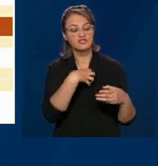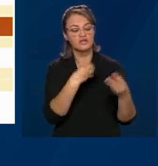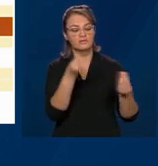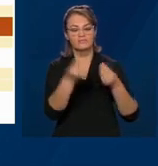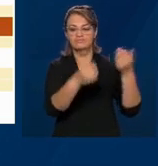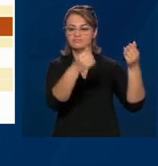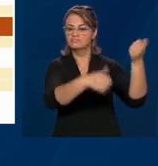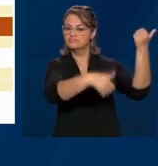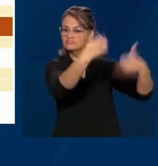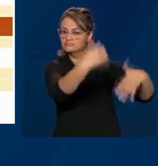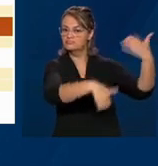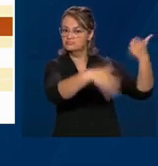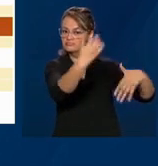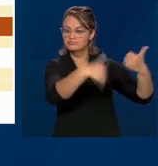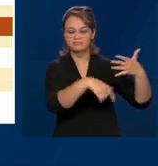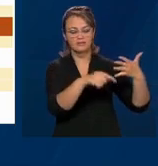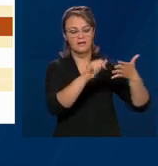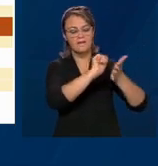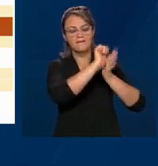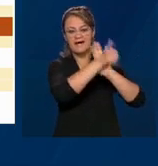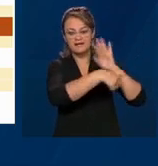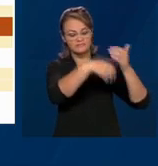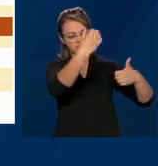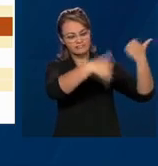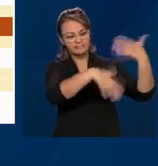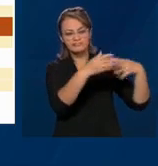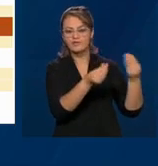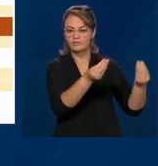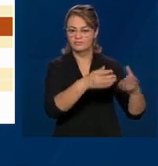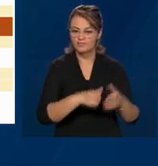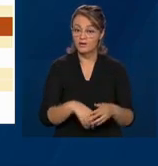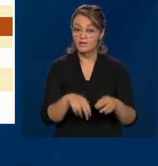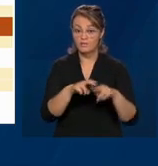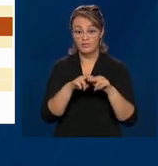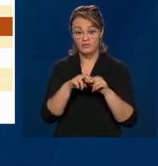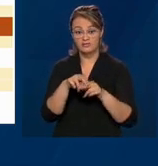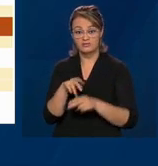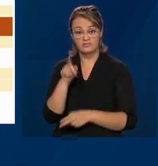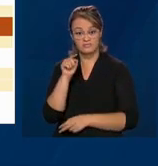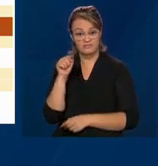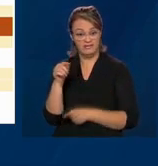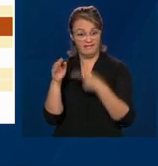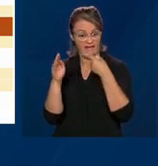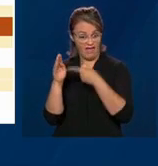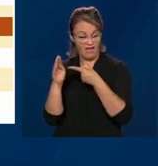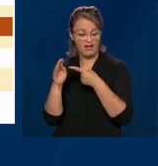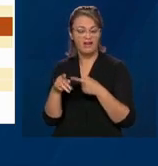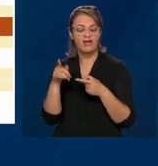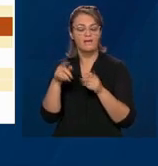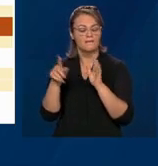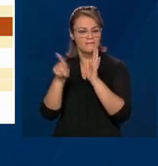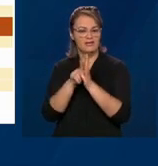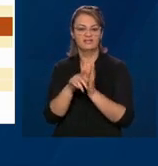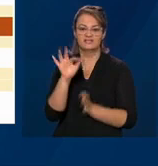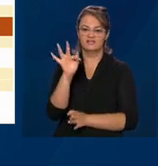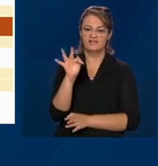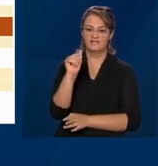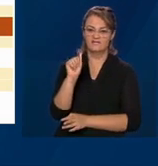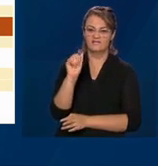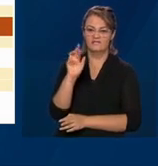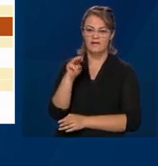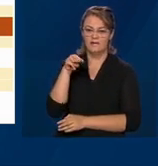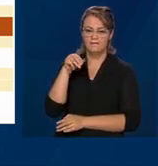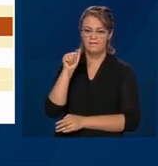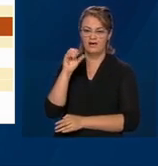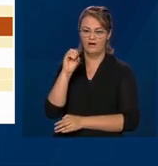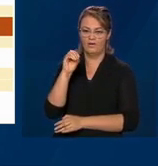teste. Então, por isso que a farmacopeia chinesa não está na lista de farmacopeias reconhecidas pela agência